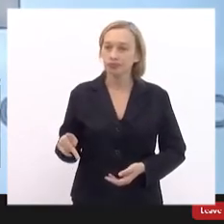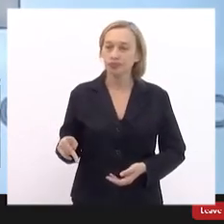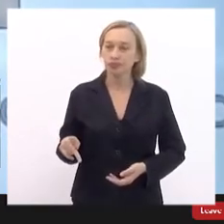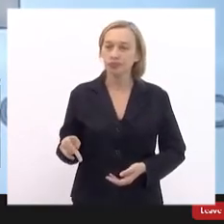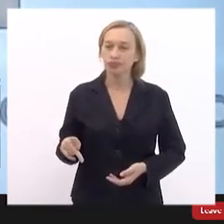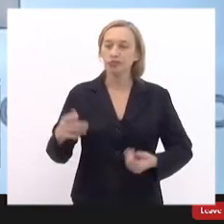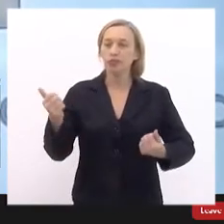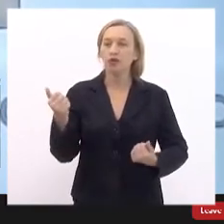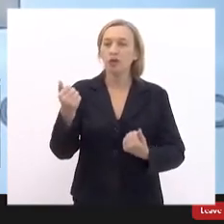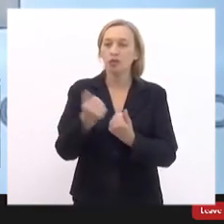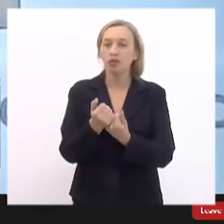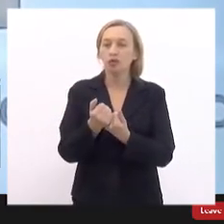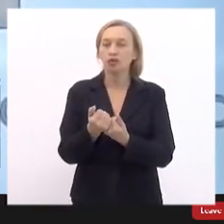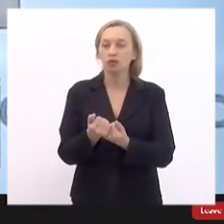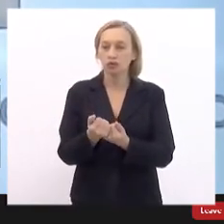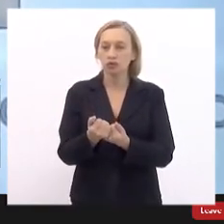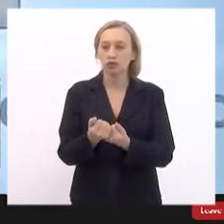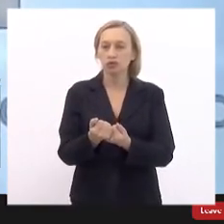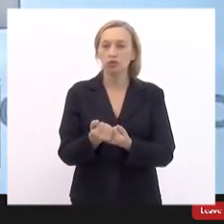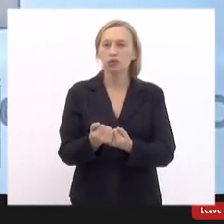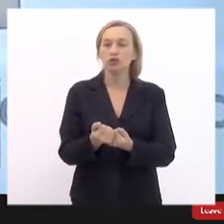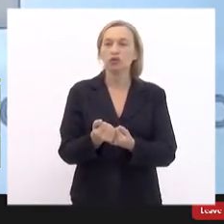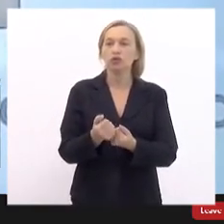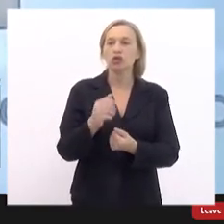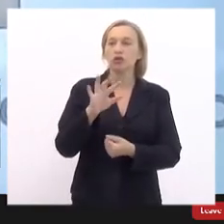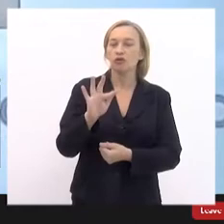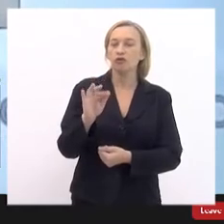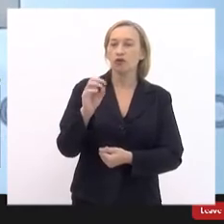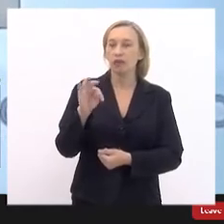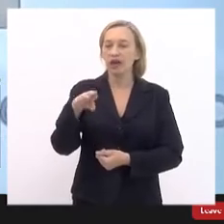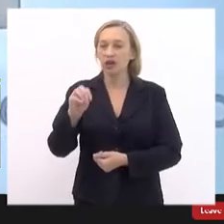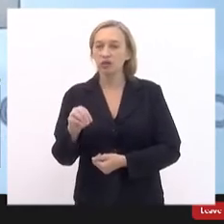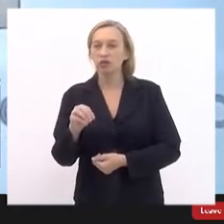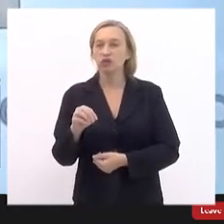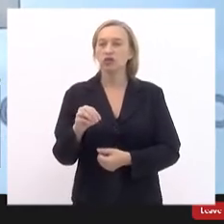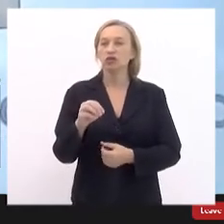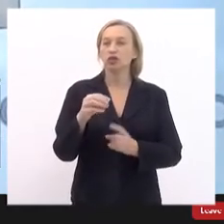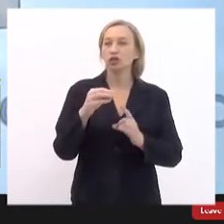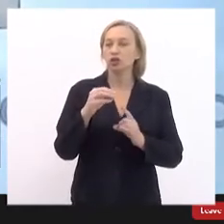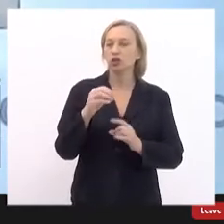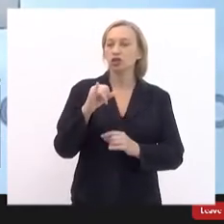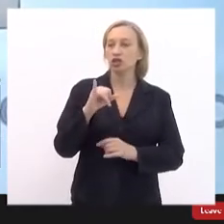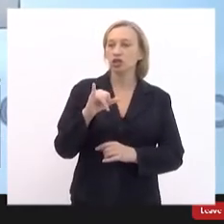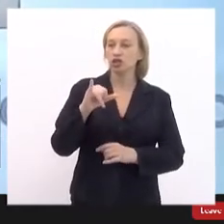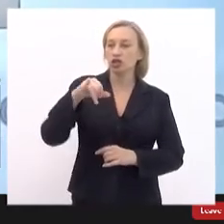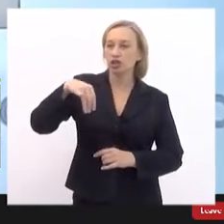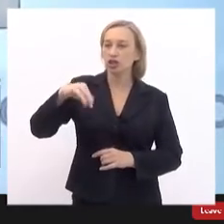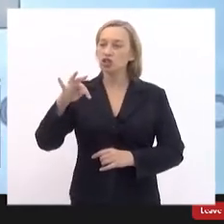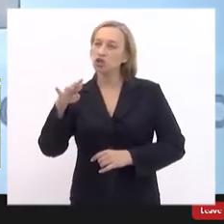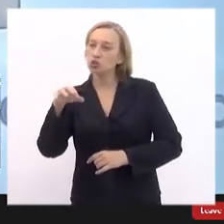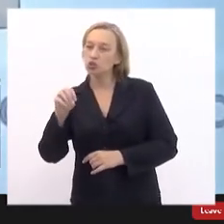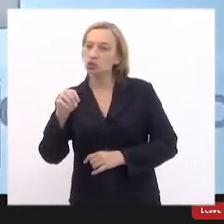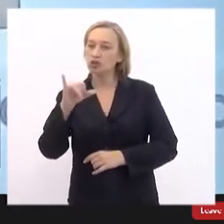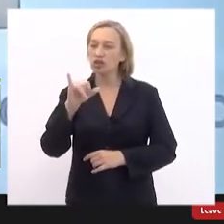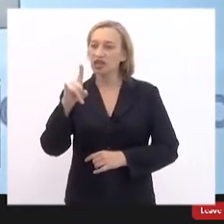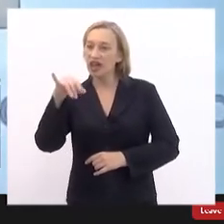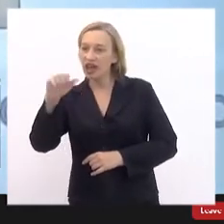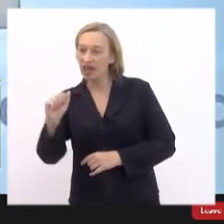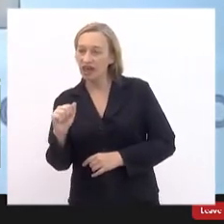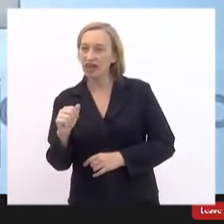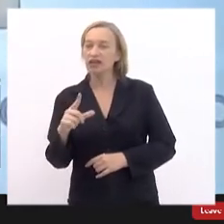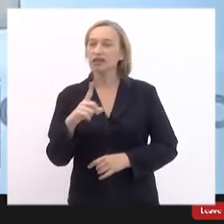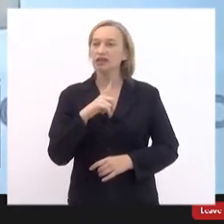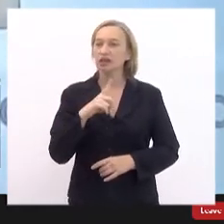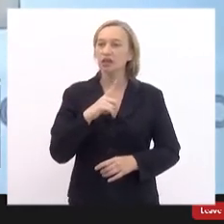de apoio e fomento, também uma entidade de apoio e fomento, Instituto Ideias, ao qual sou tesoureiro, diretor tesoureiro. Tenho um